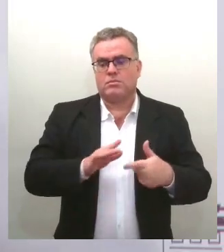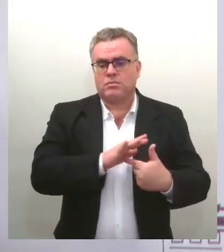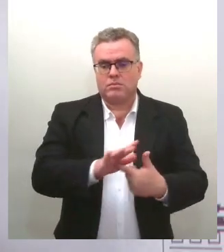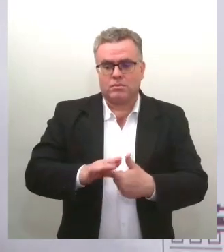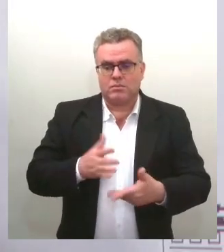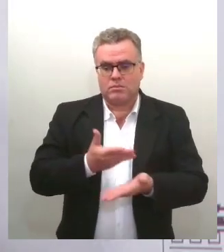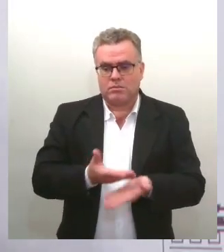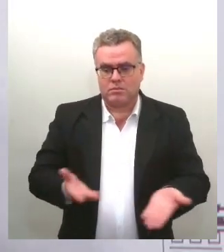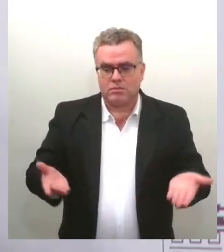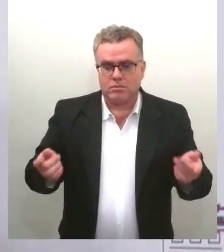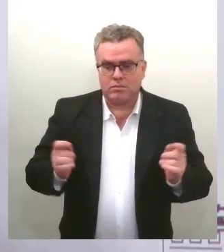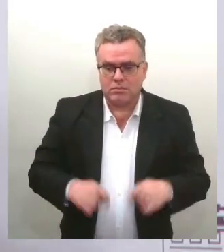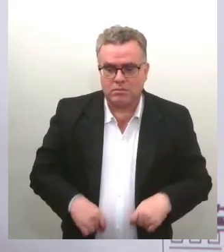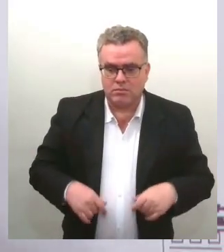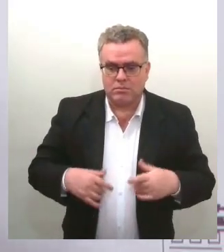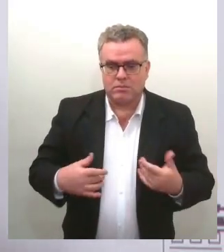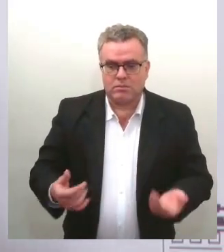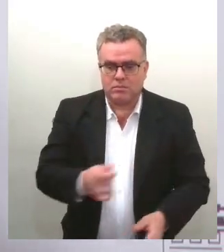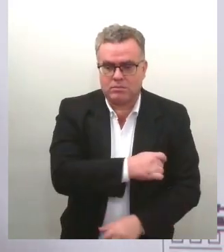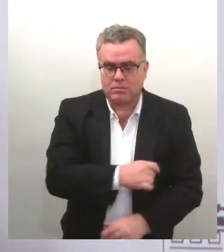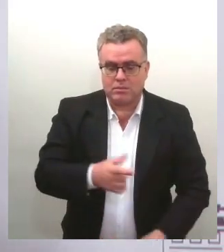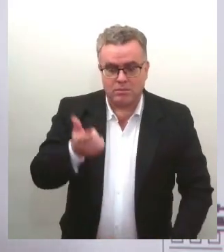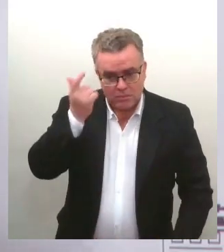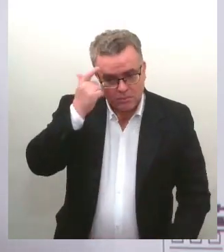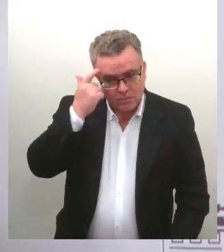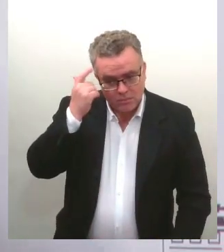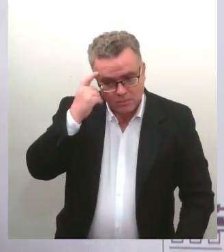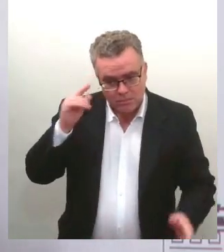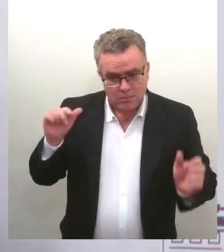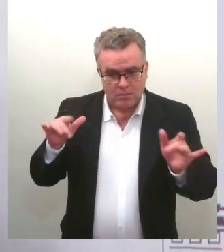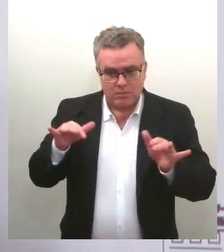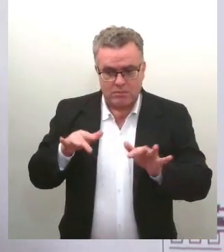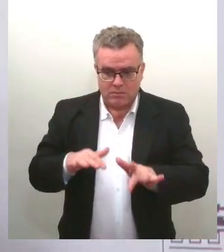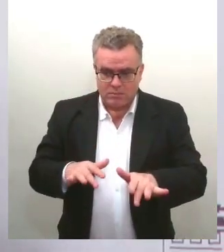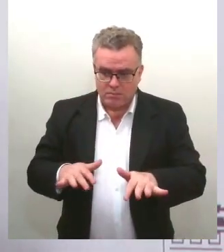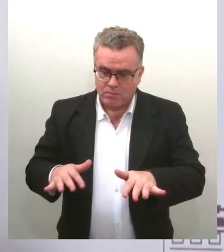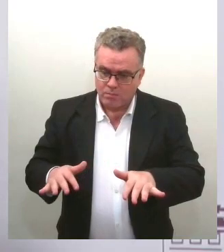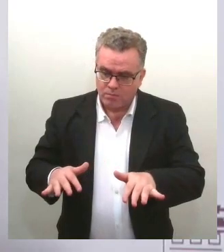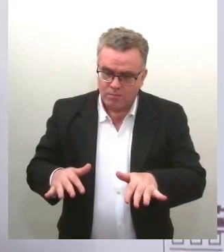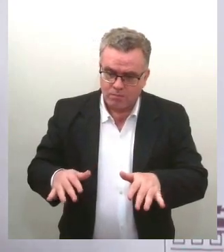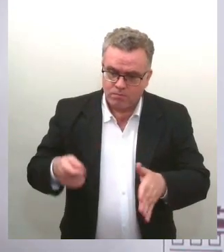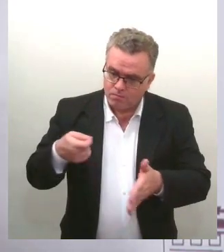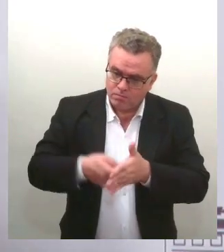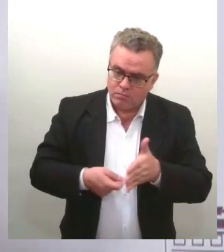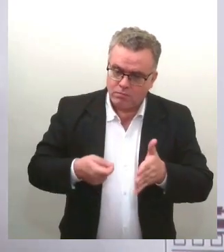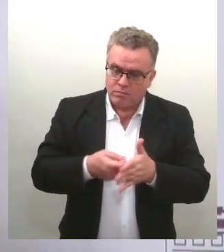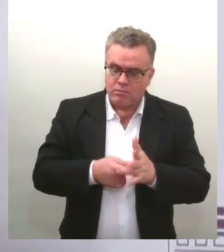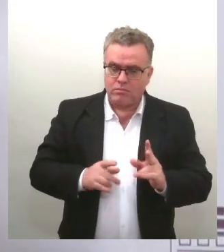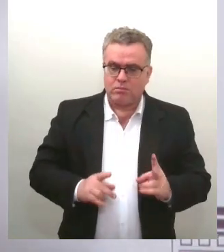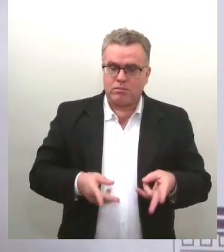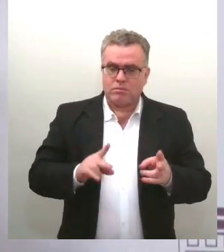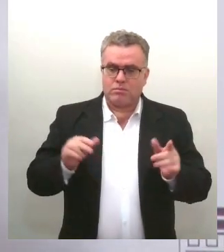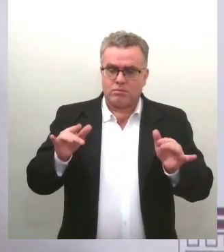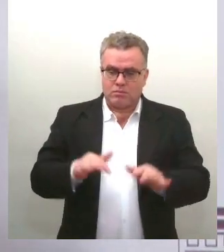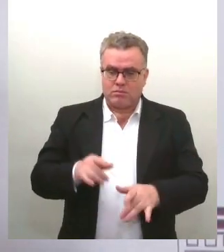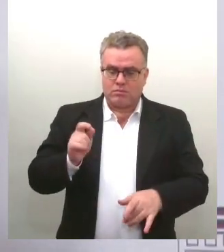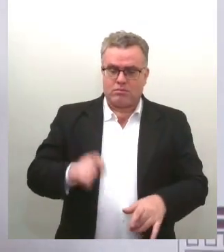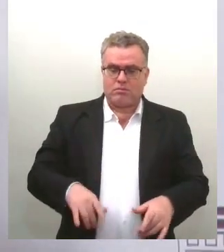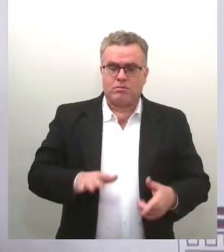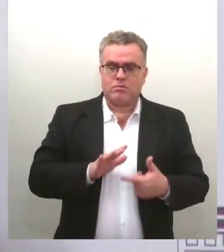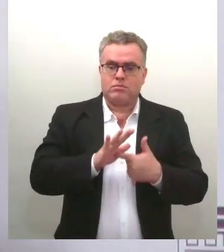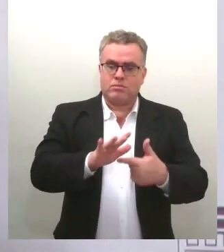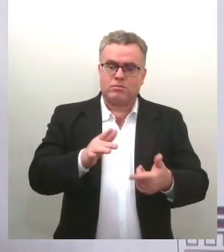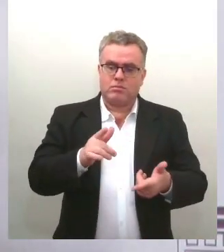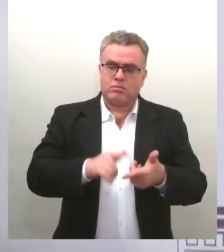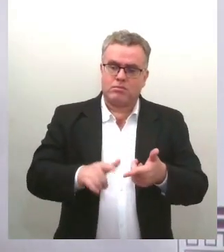eu gosto que o povo venha reivindicar, porque quando vem aqui traz as problemáticas, eu penso que há uma